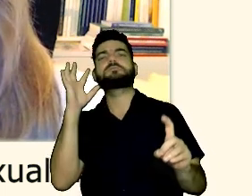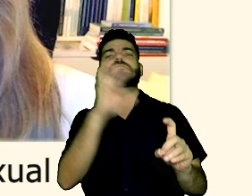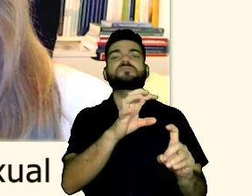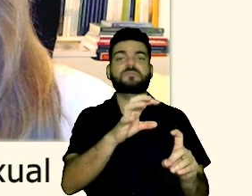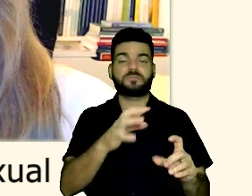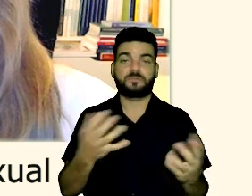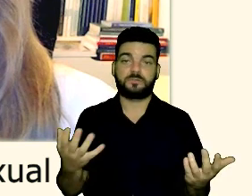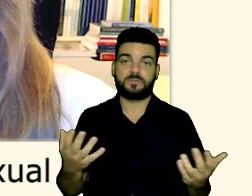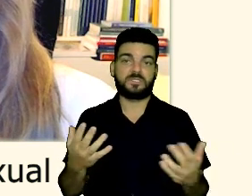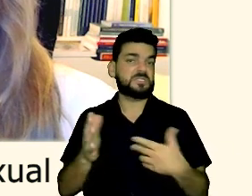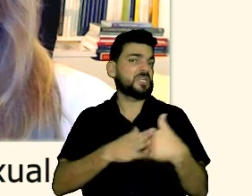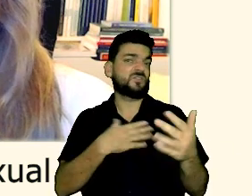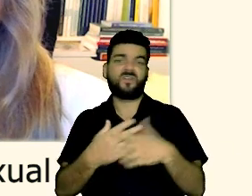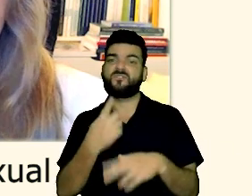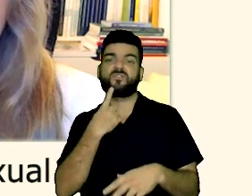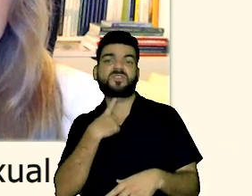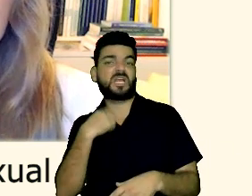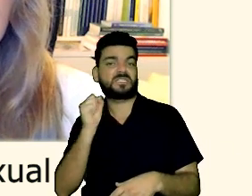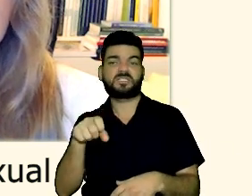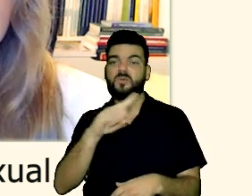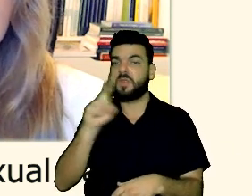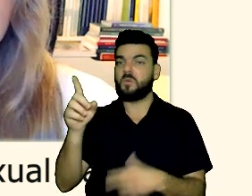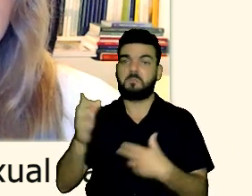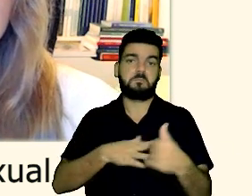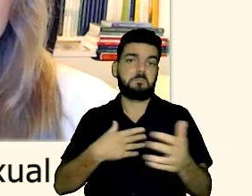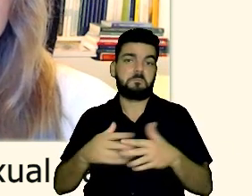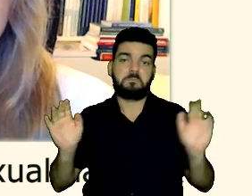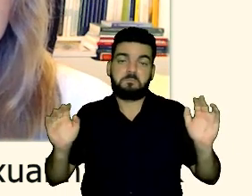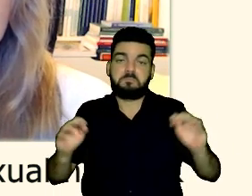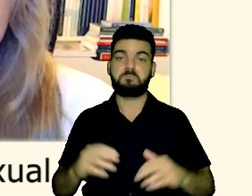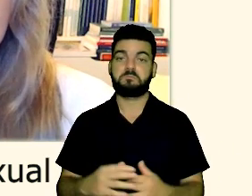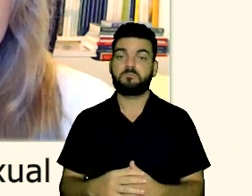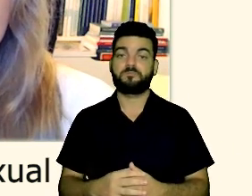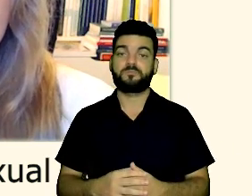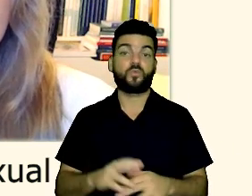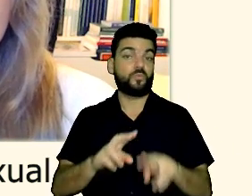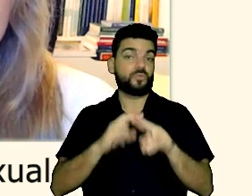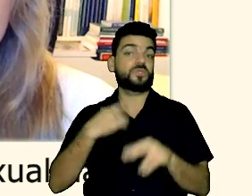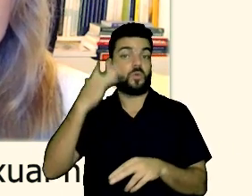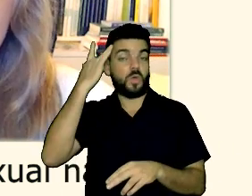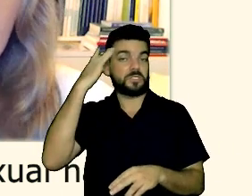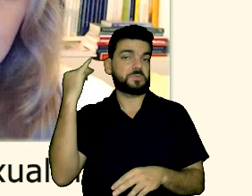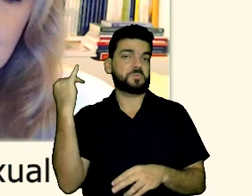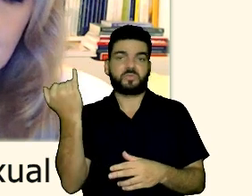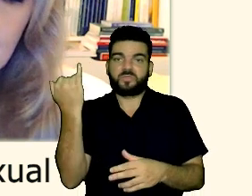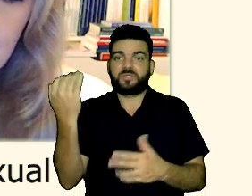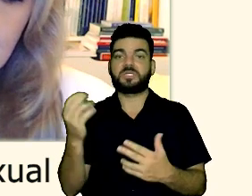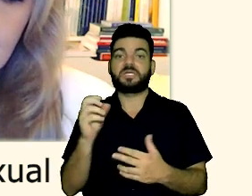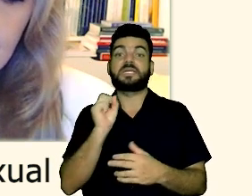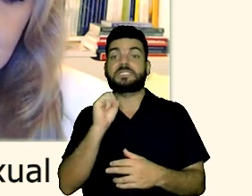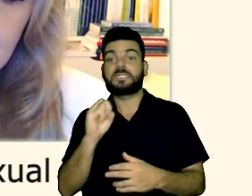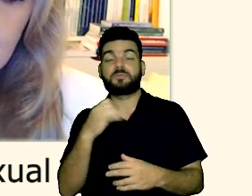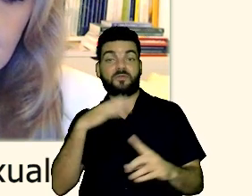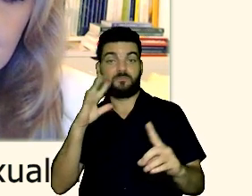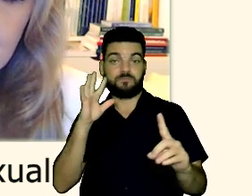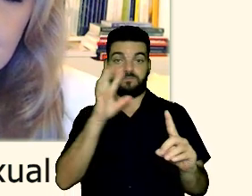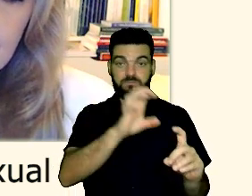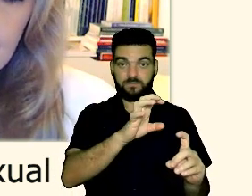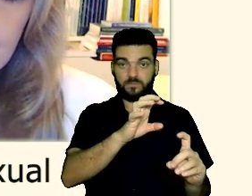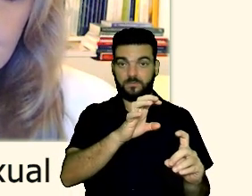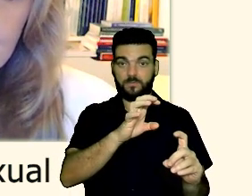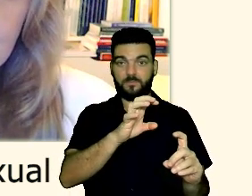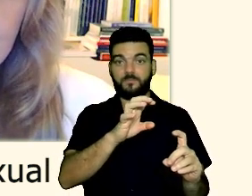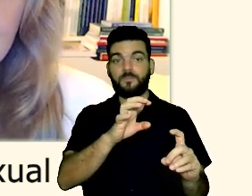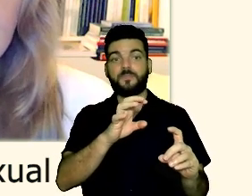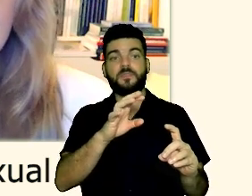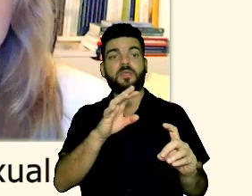ponto essencial. Não importa se aquele que assedia, que assim atua, tem a consciência de que ele age de